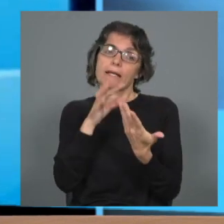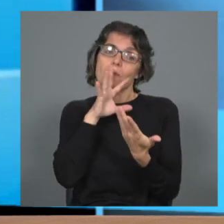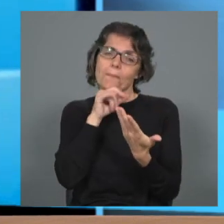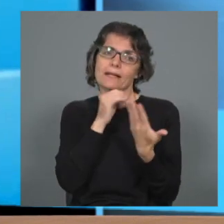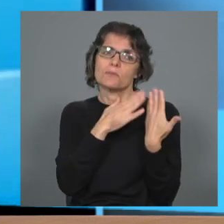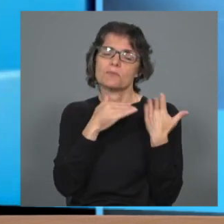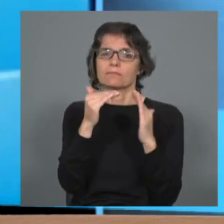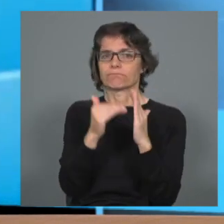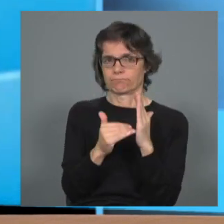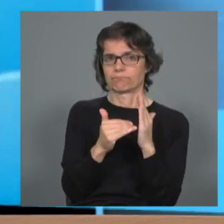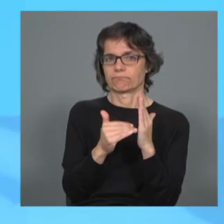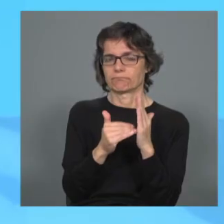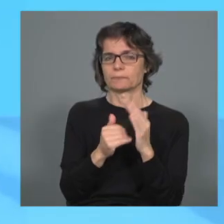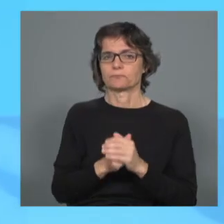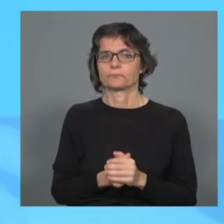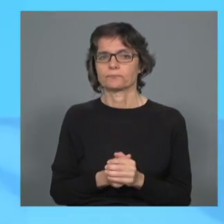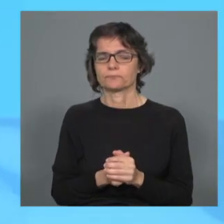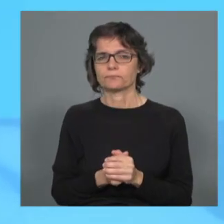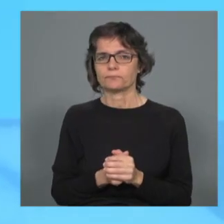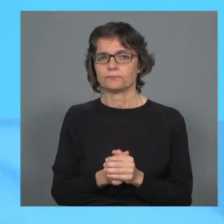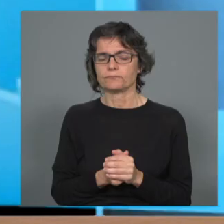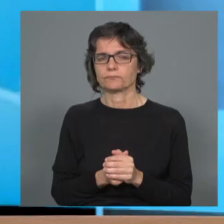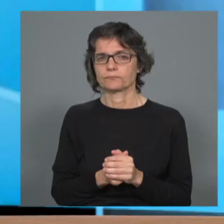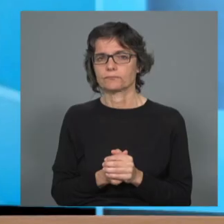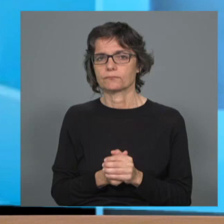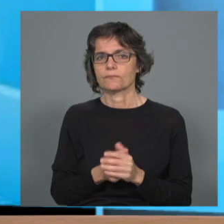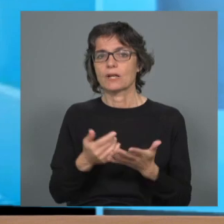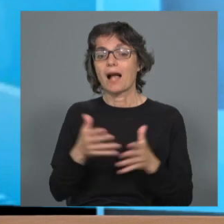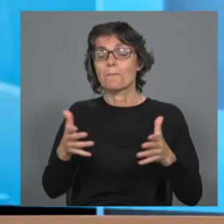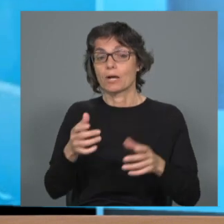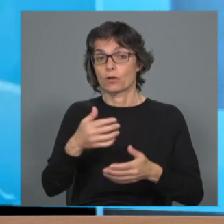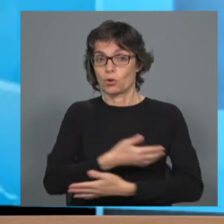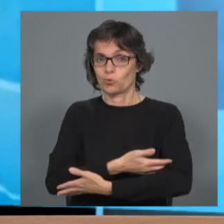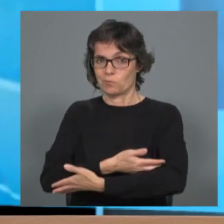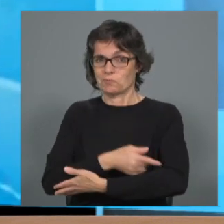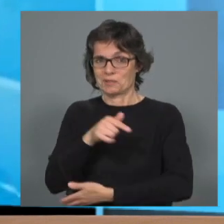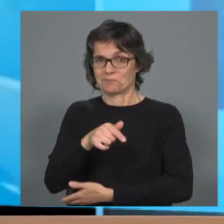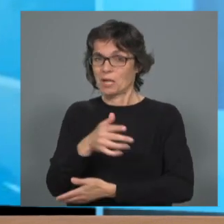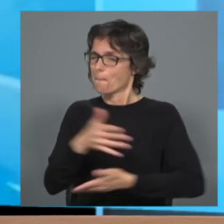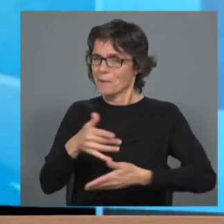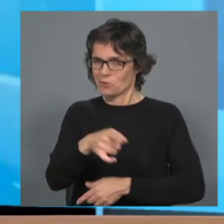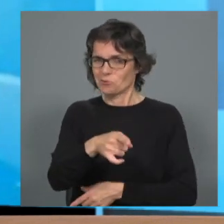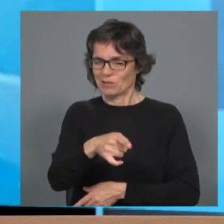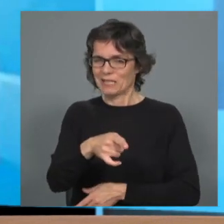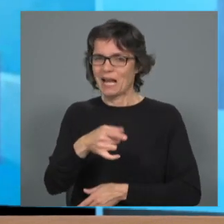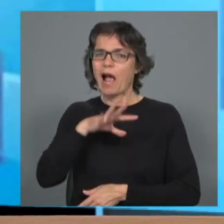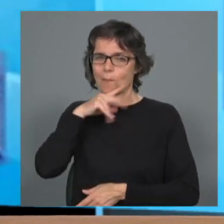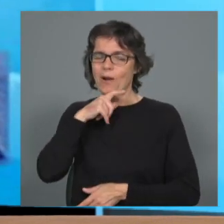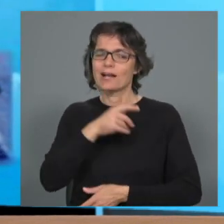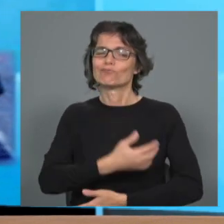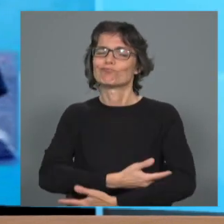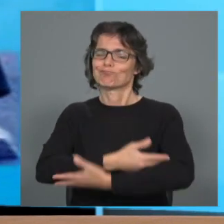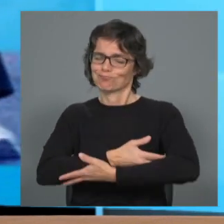também alguns bebés, mas digamos que o grosso destes bebés as mães acabam por tomar conta e acabam